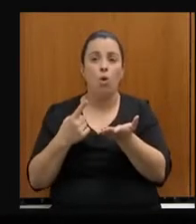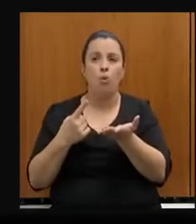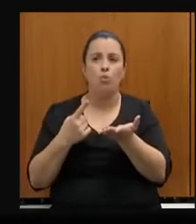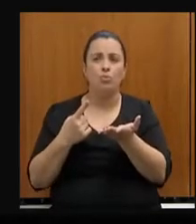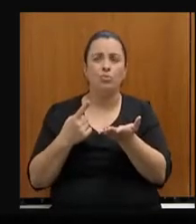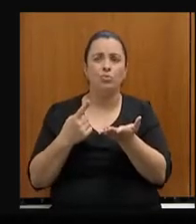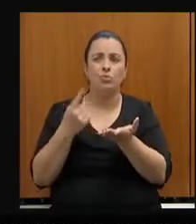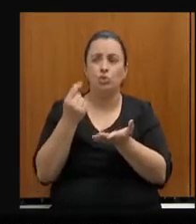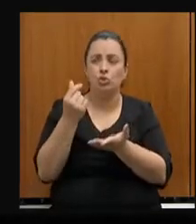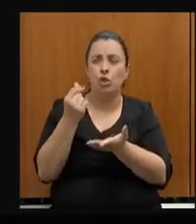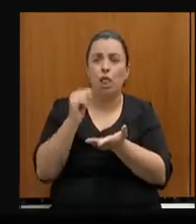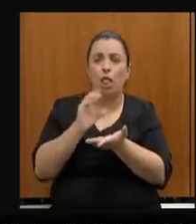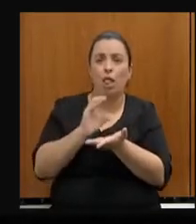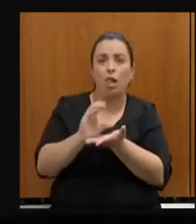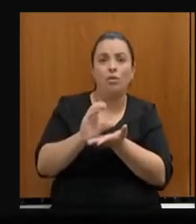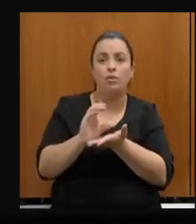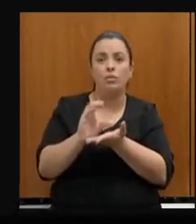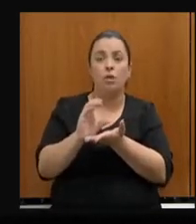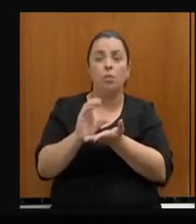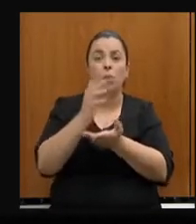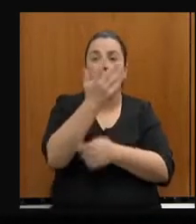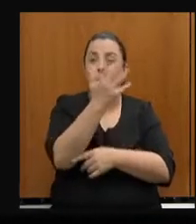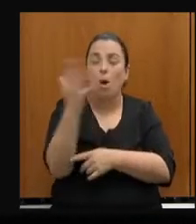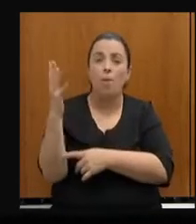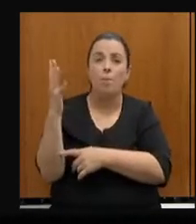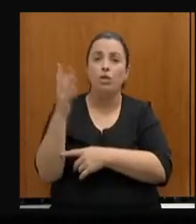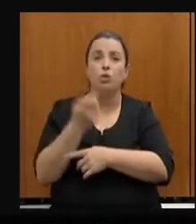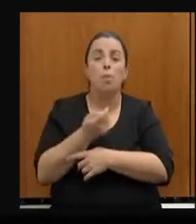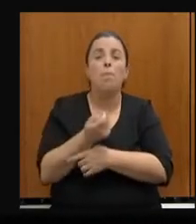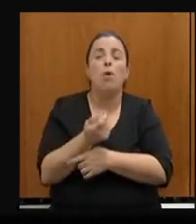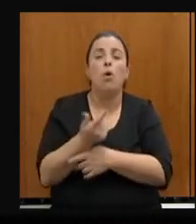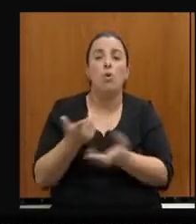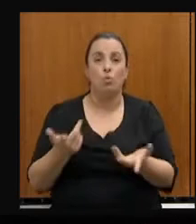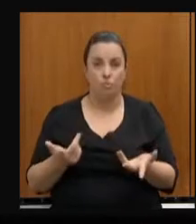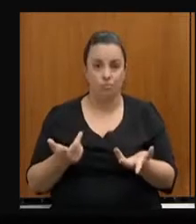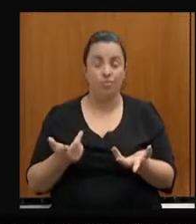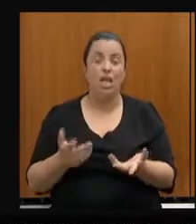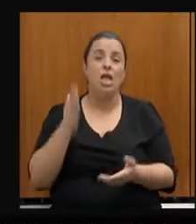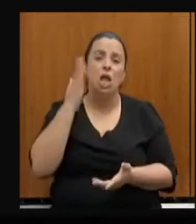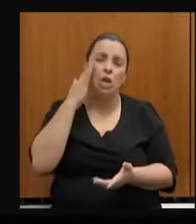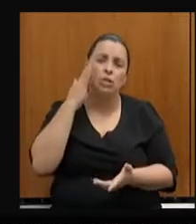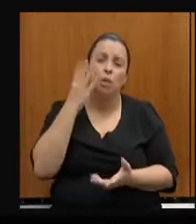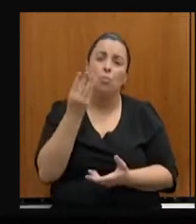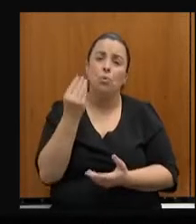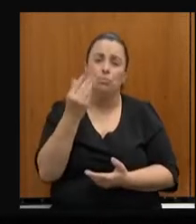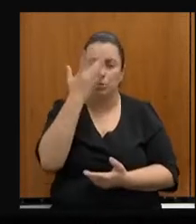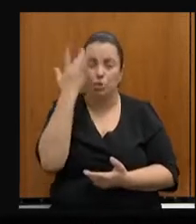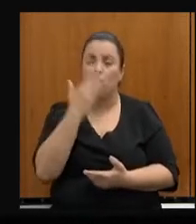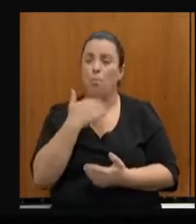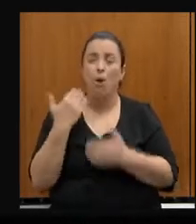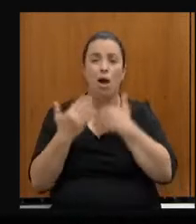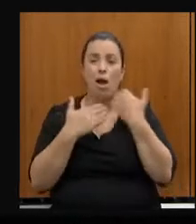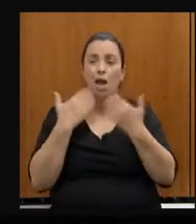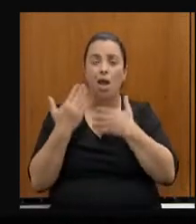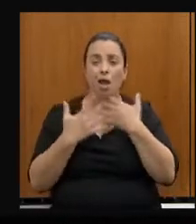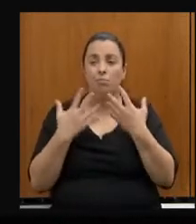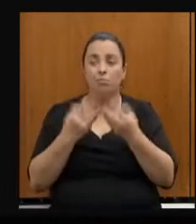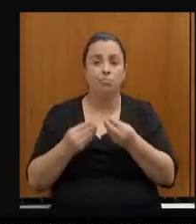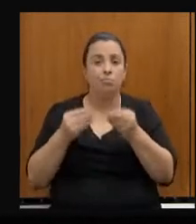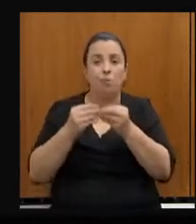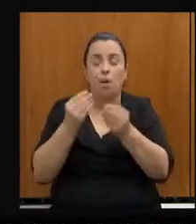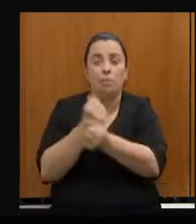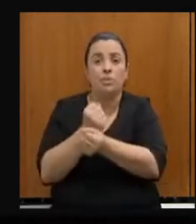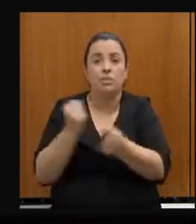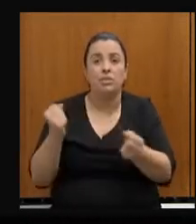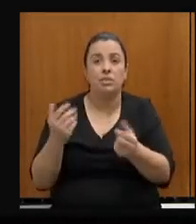claro que Nada supera a perda de vida até a dívida como aconteceu em Brumadinho e também Mariano todo tempo ai